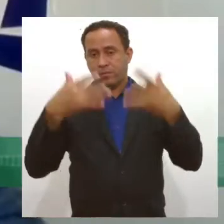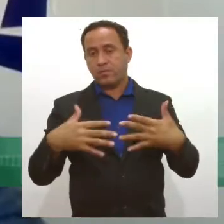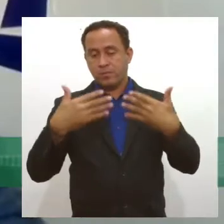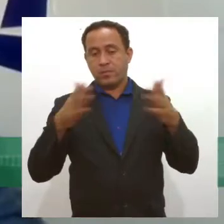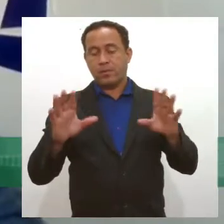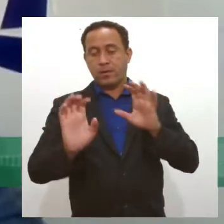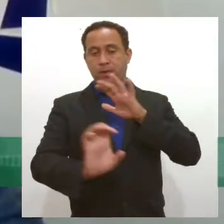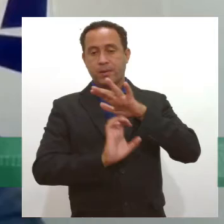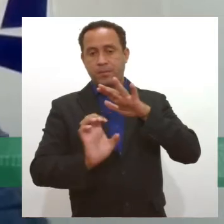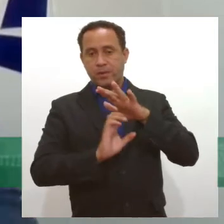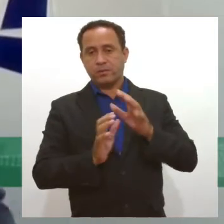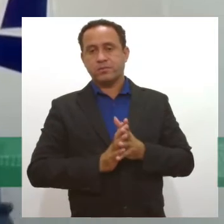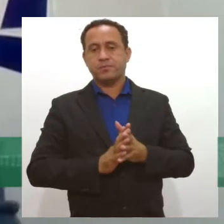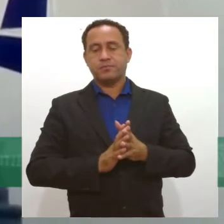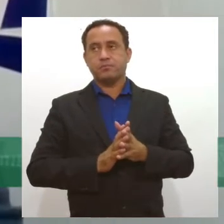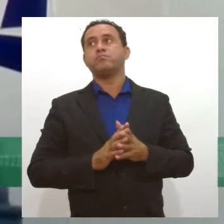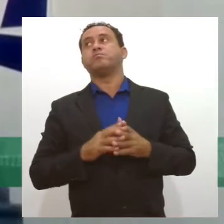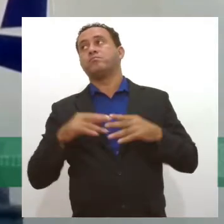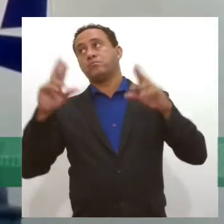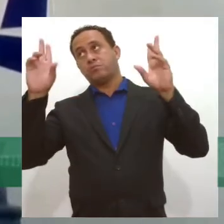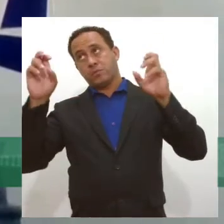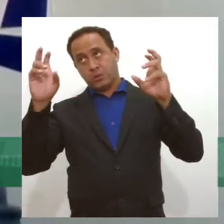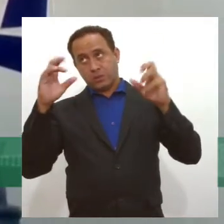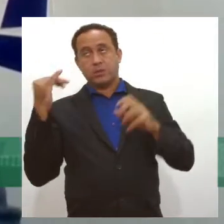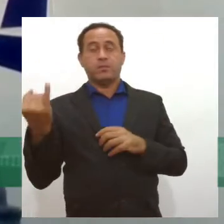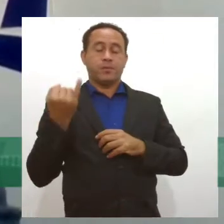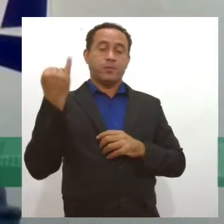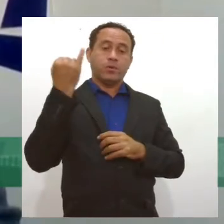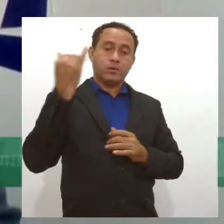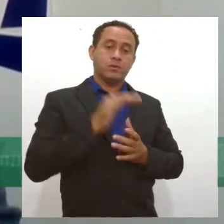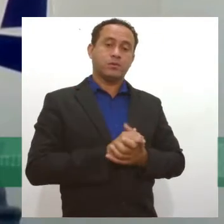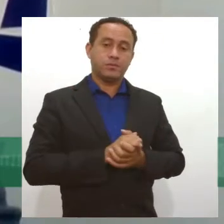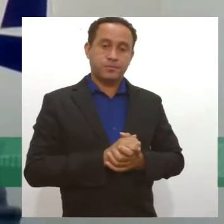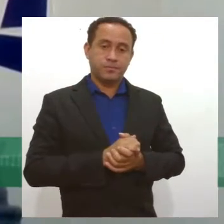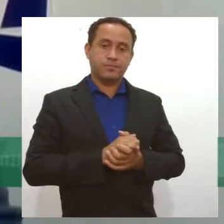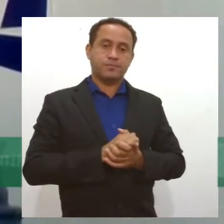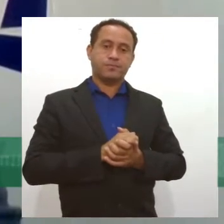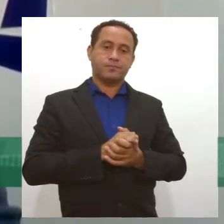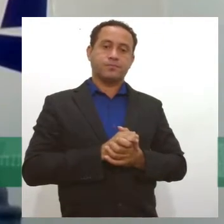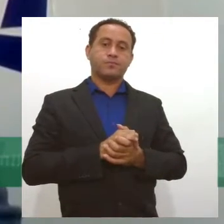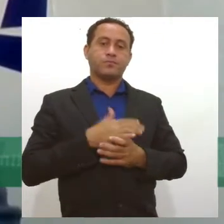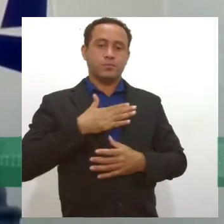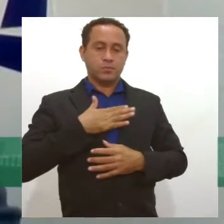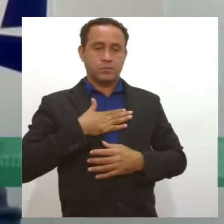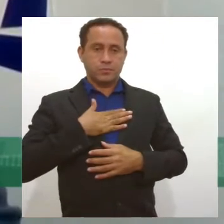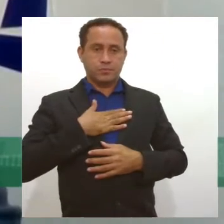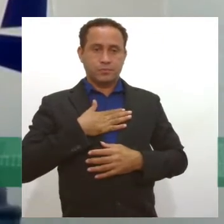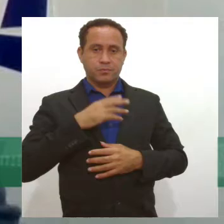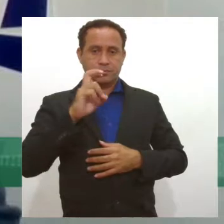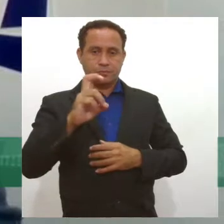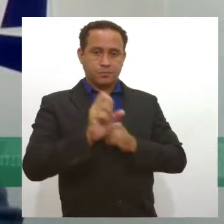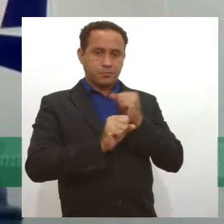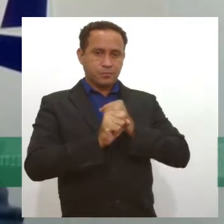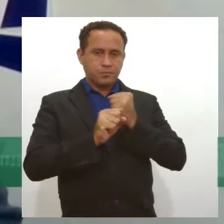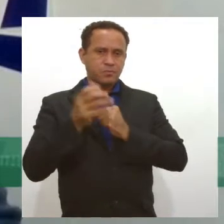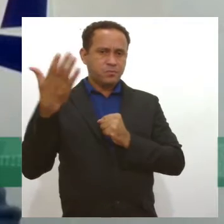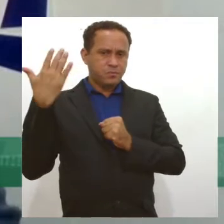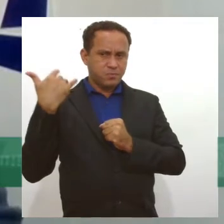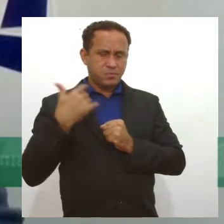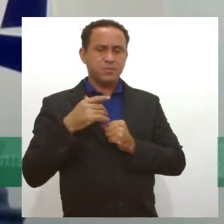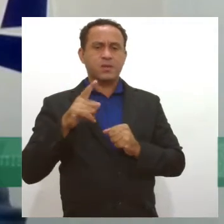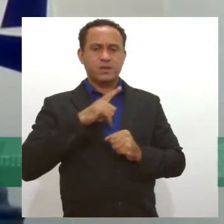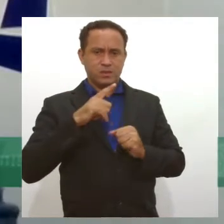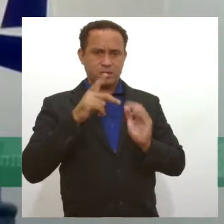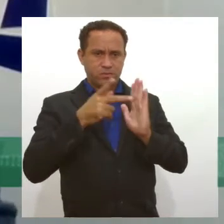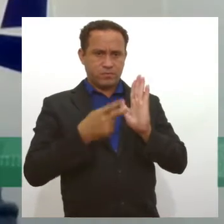Esse tema é bem importante. Eu, particularmente, há uns 5 anos atrás, a gente desenvolveu uma iniciativa